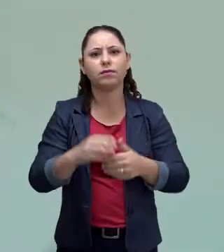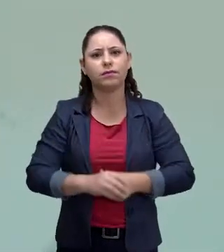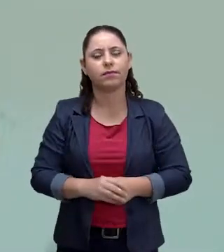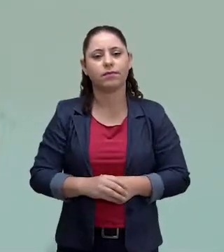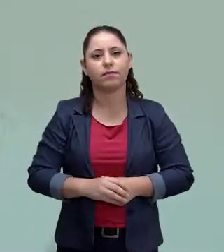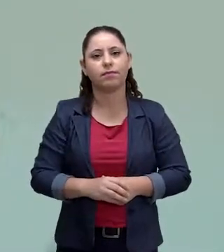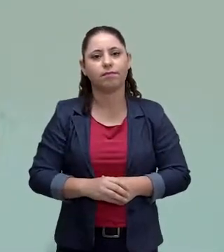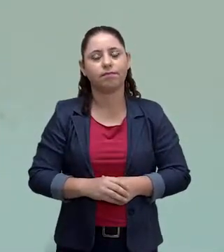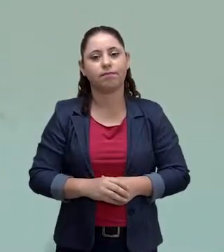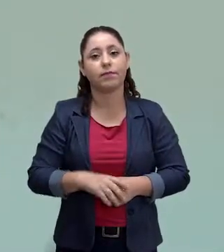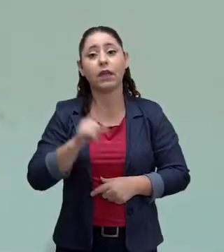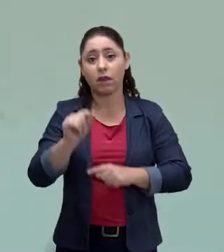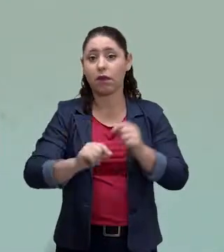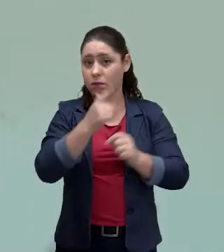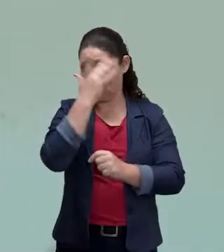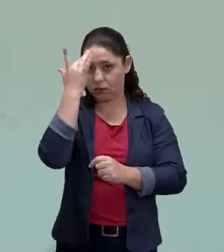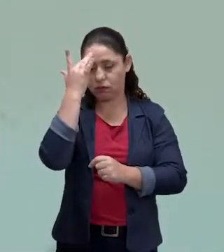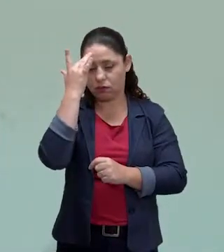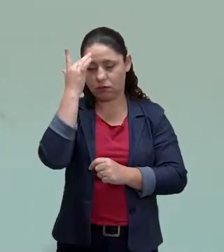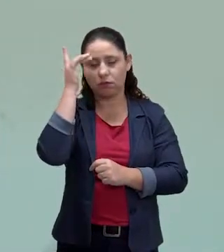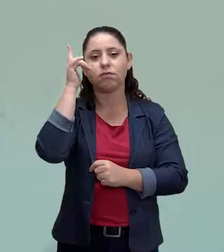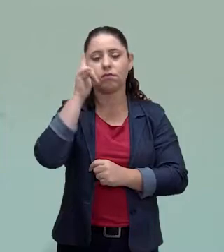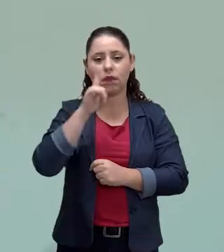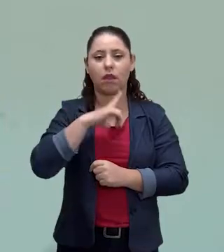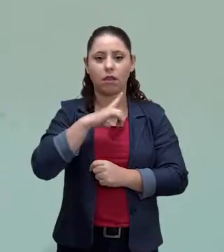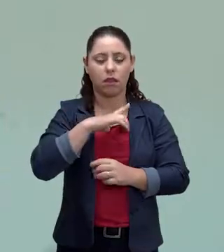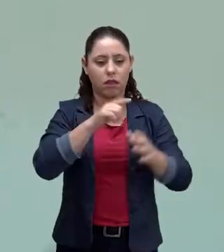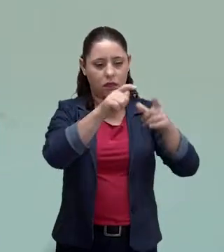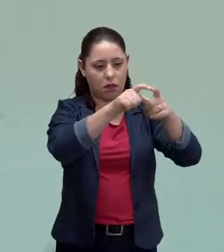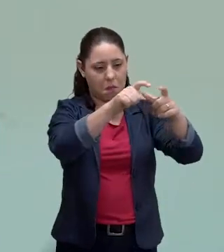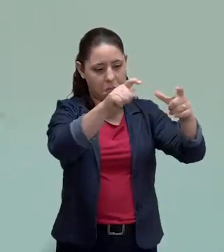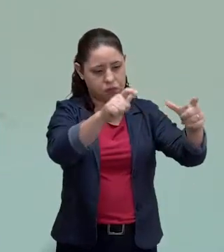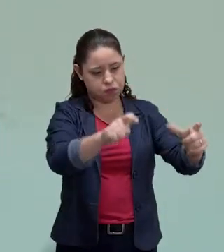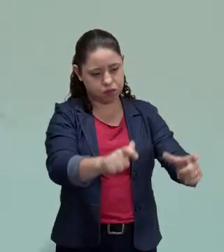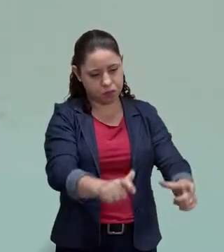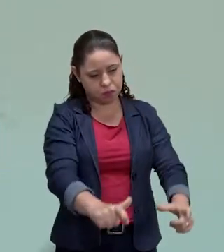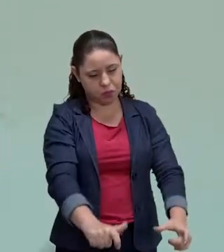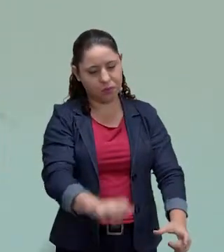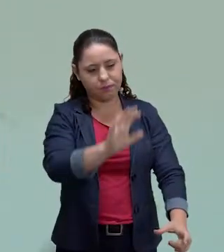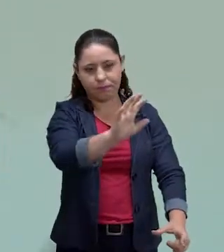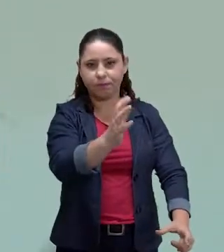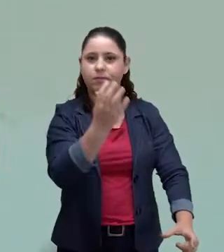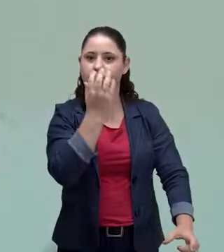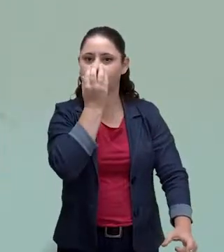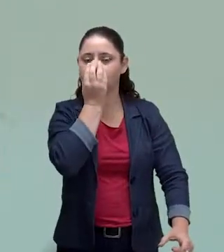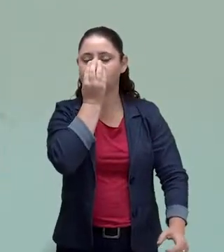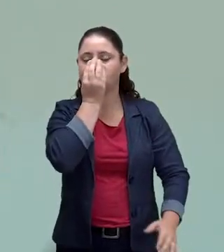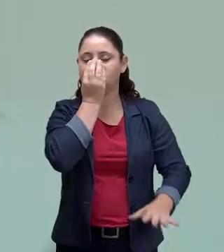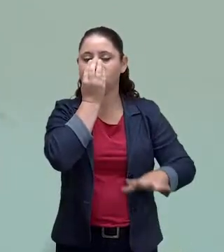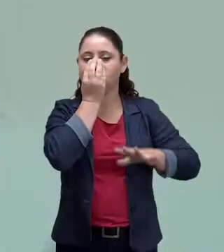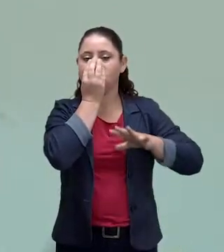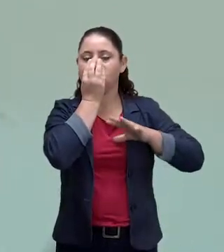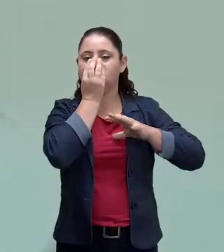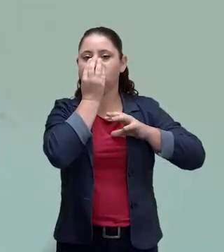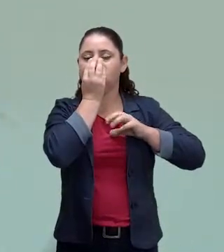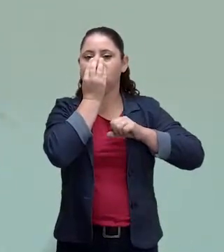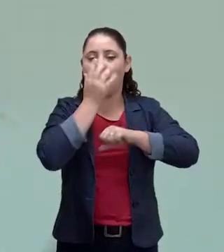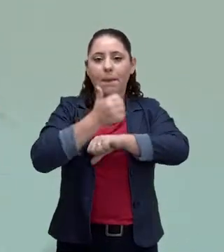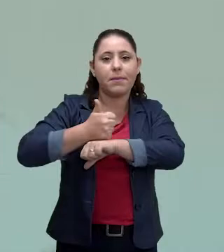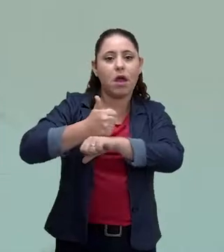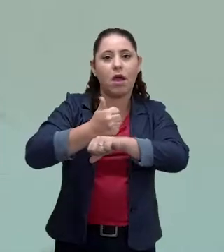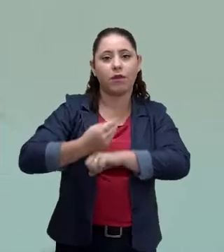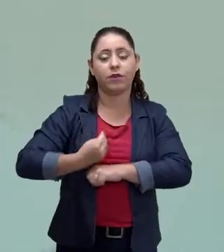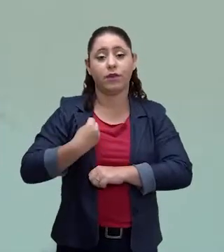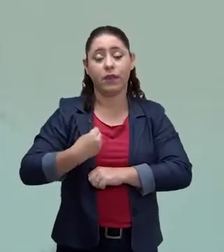Então, para que a pessoa recebesse um concentrador de oxigênio, um cilindro de oxigênio, para ter uma qualidade